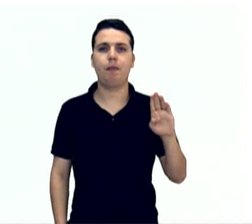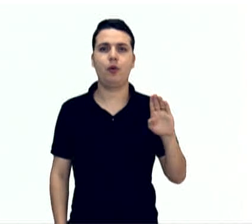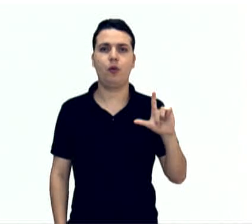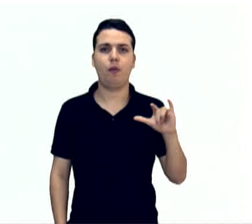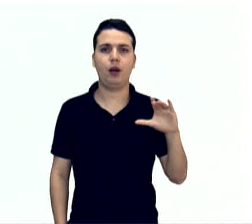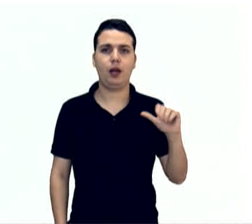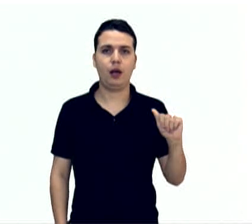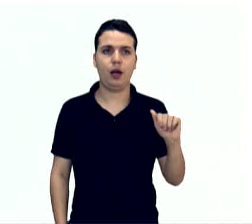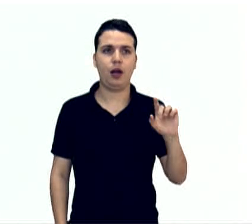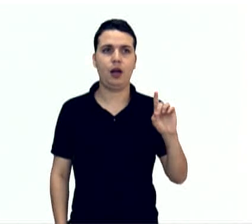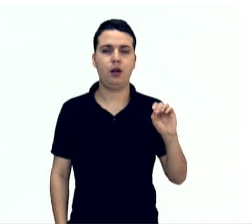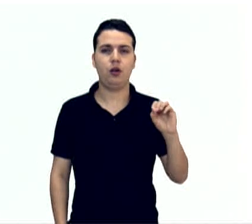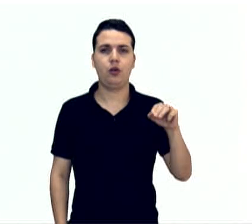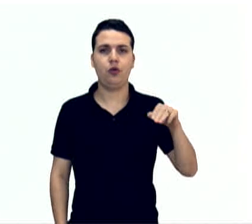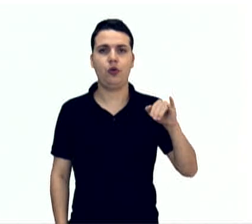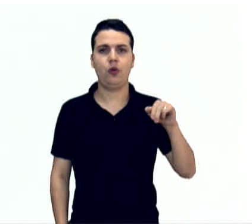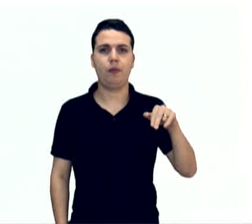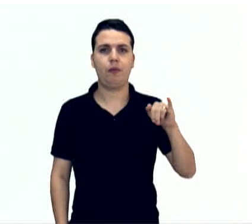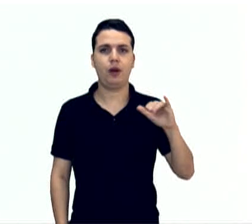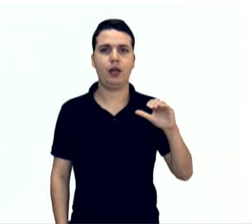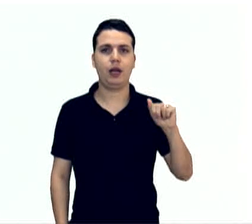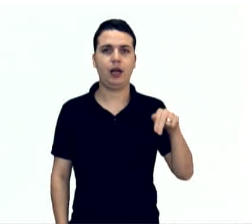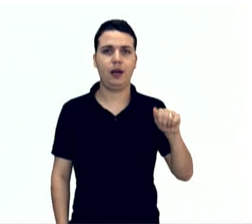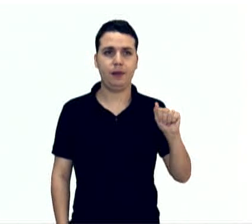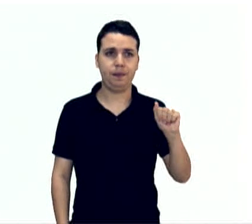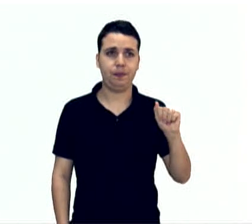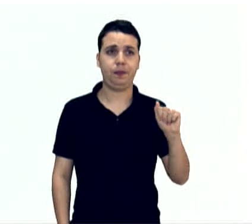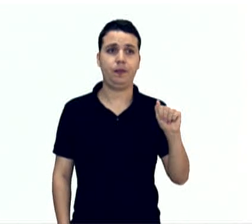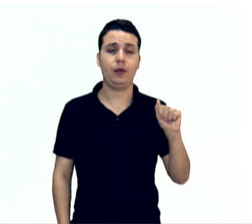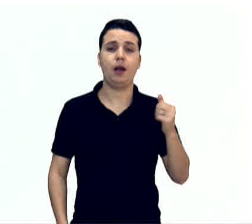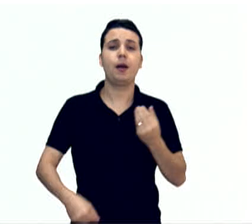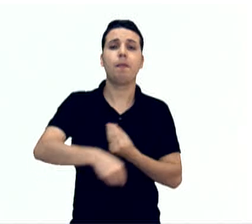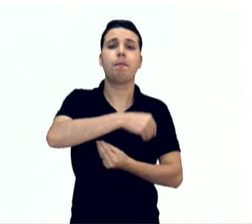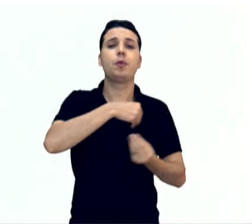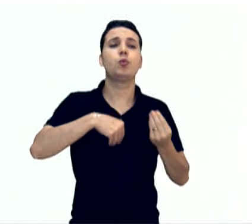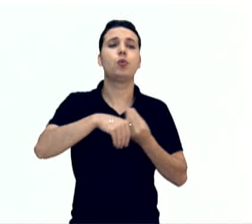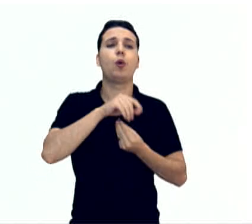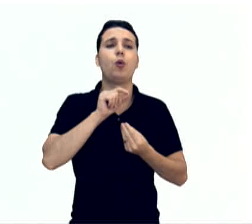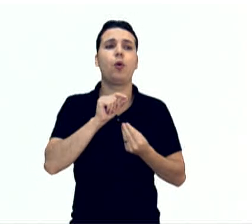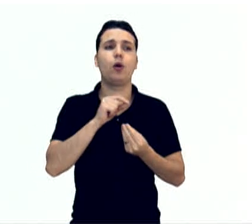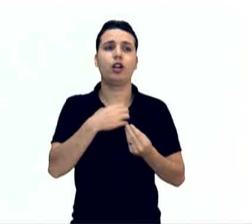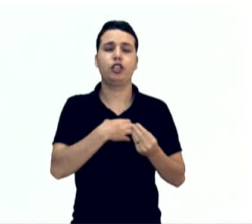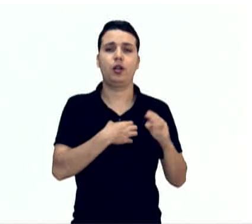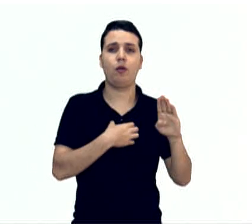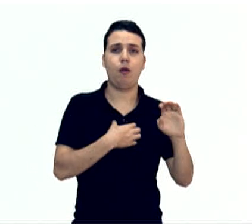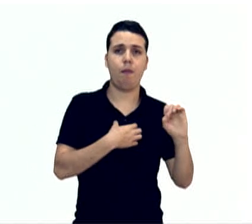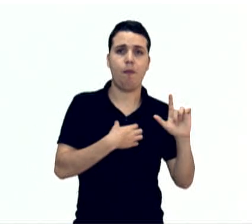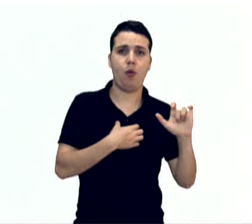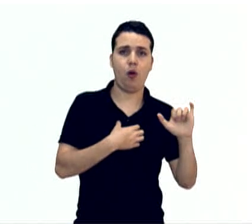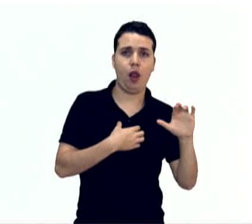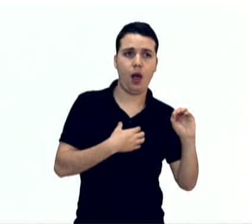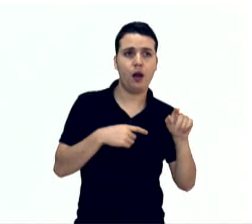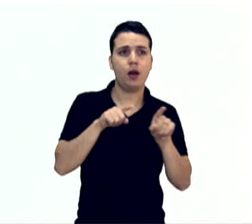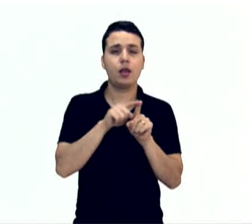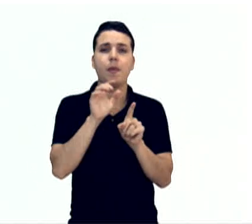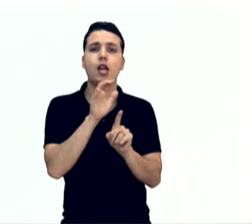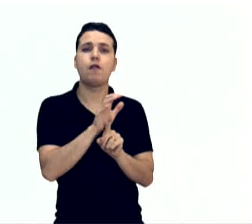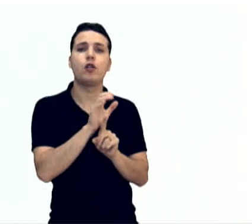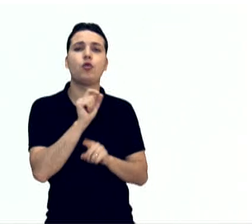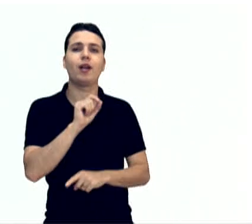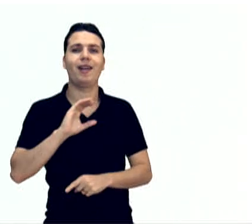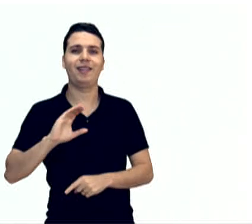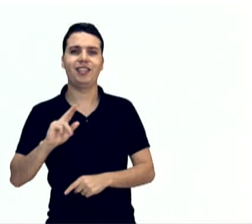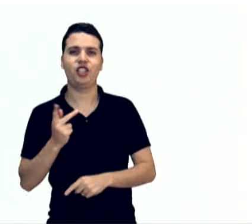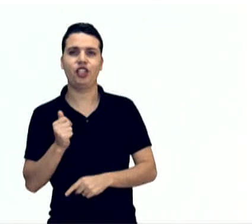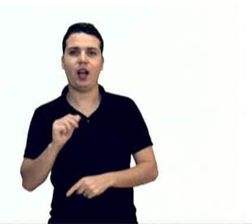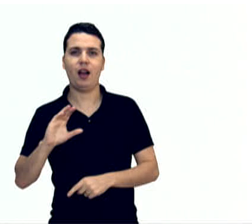Caracteriza-se por um híbrido, uma mistura entre o bolero com outras influências musicais, como, por exemplo, o cha-cha-cha, que a